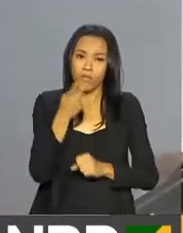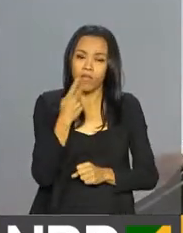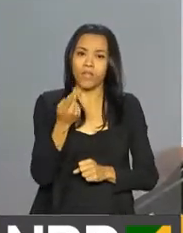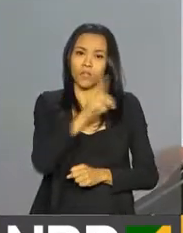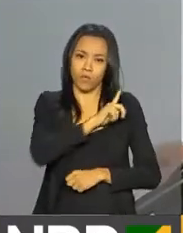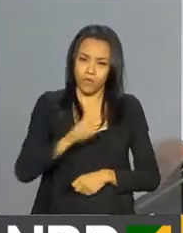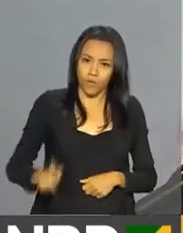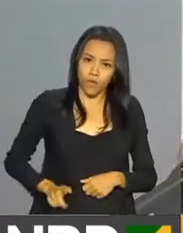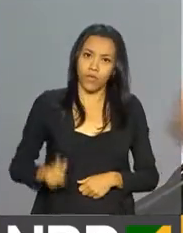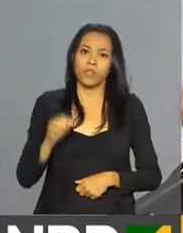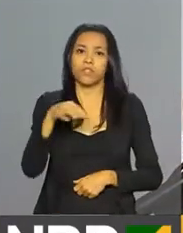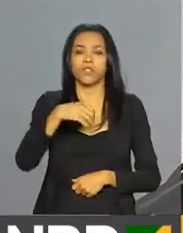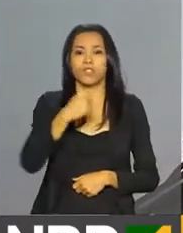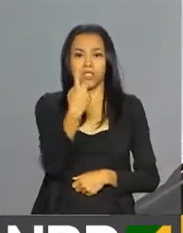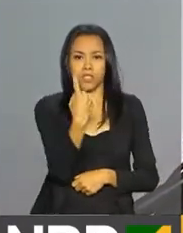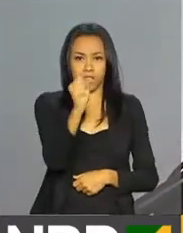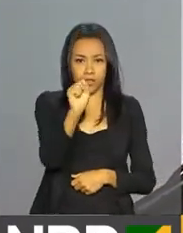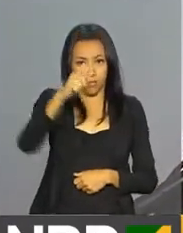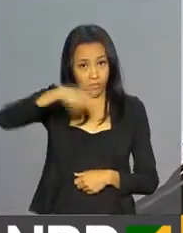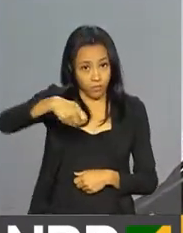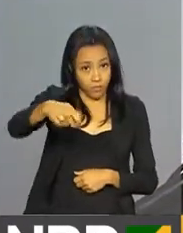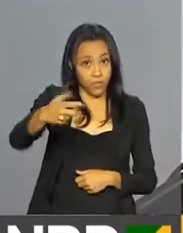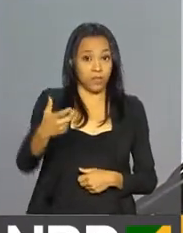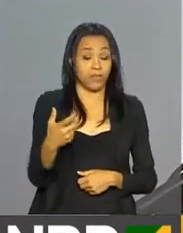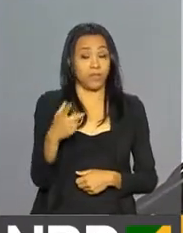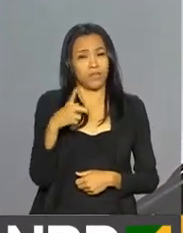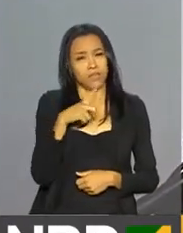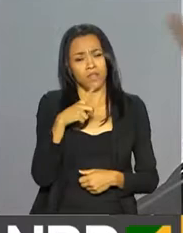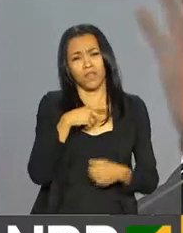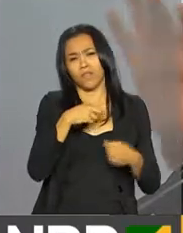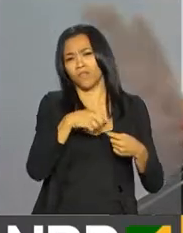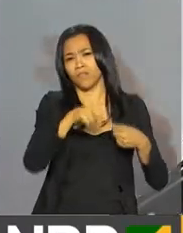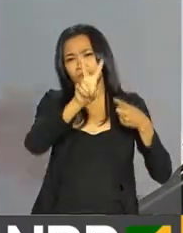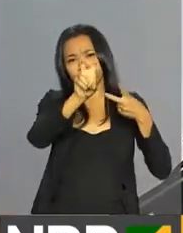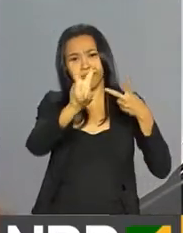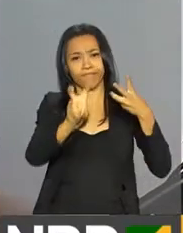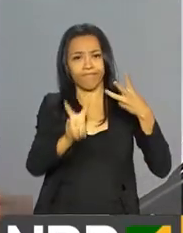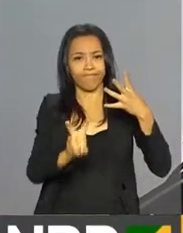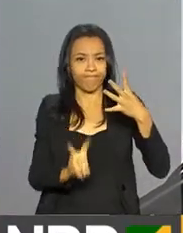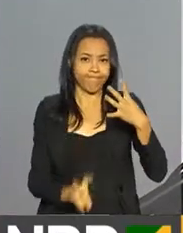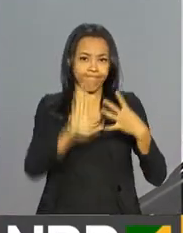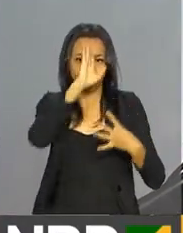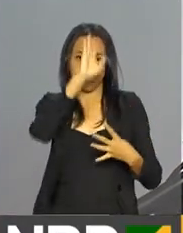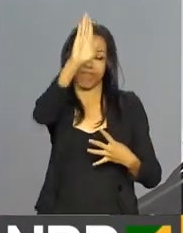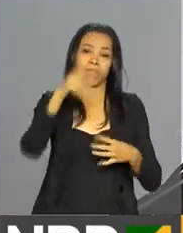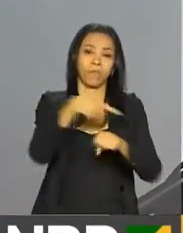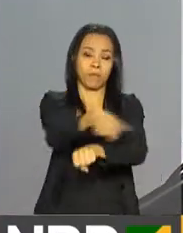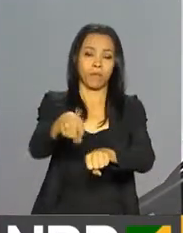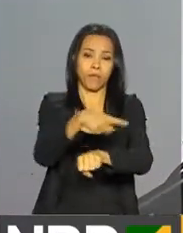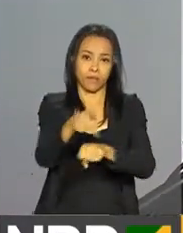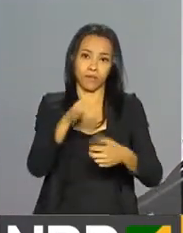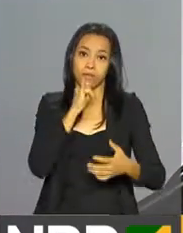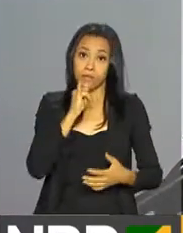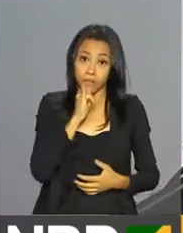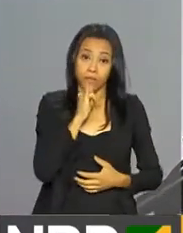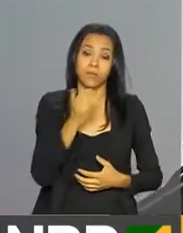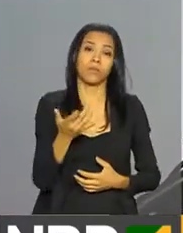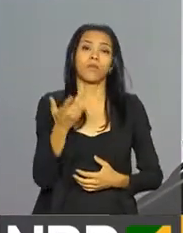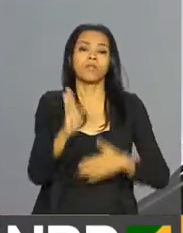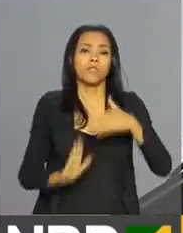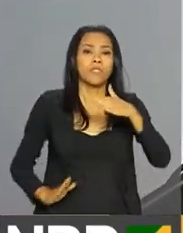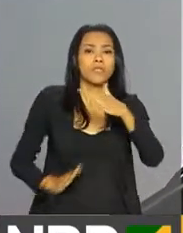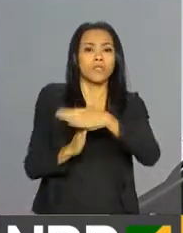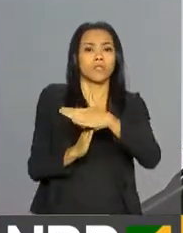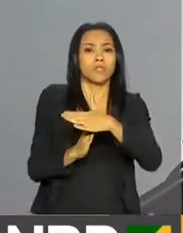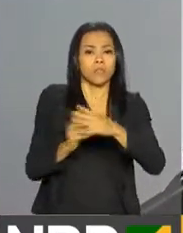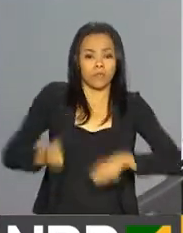meses né onde nós enfrentamos outros temas fundamentais para o país corremos você estabelecer um teto de